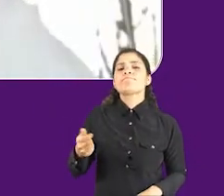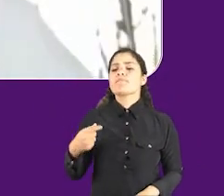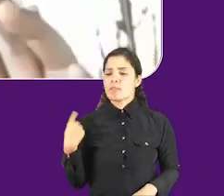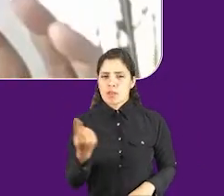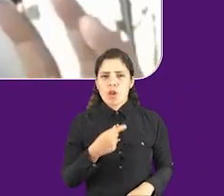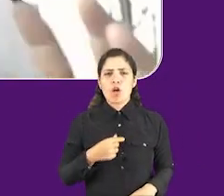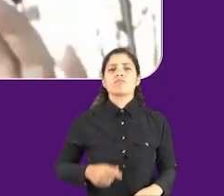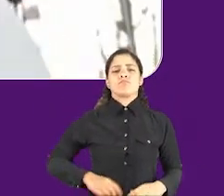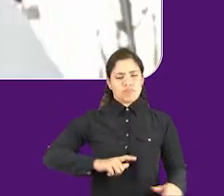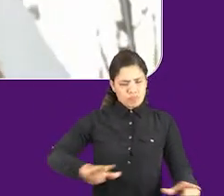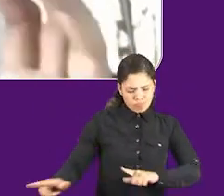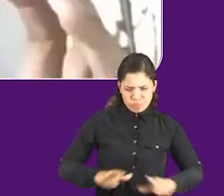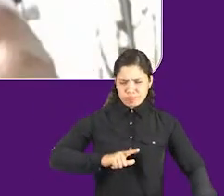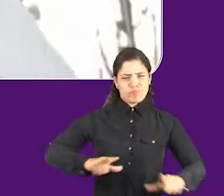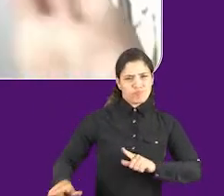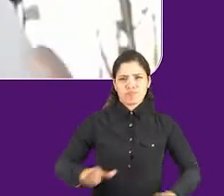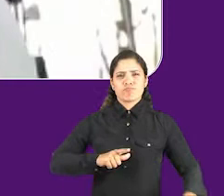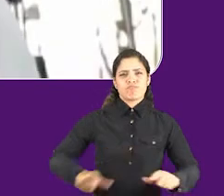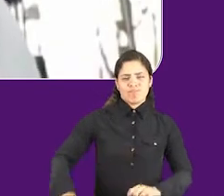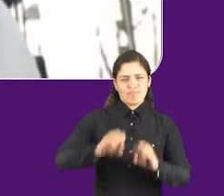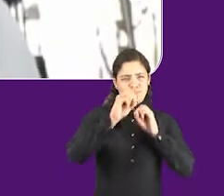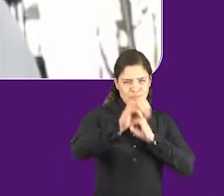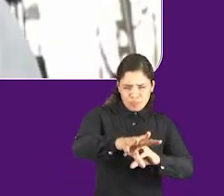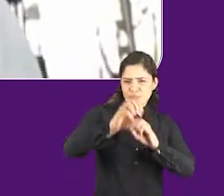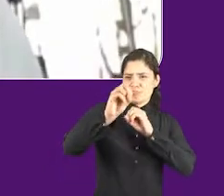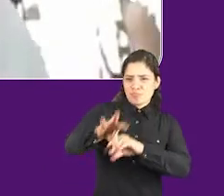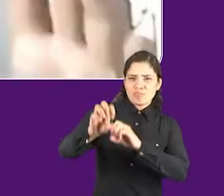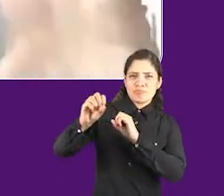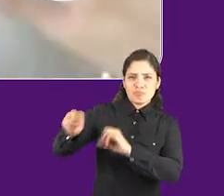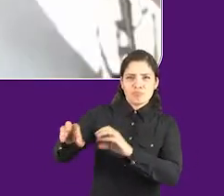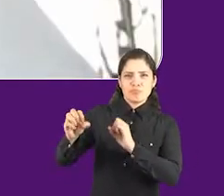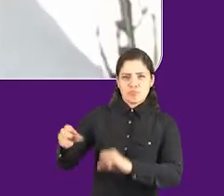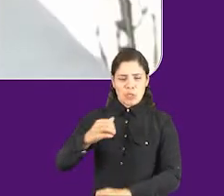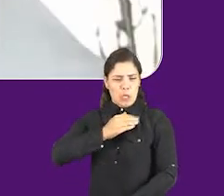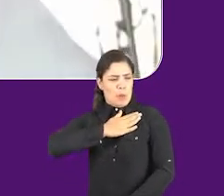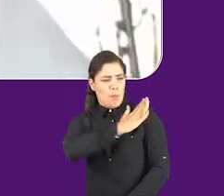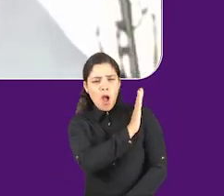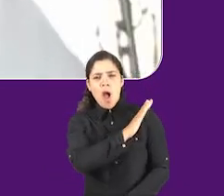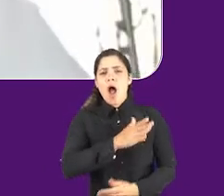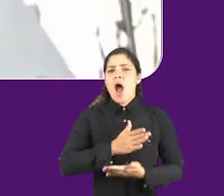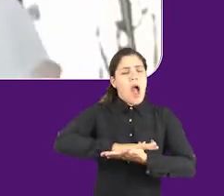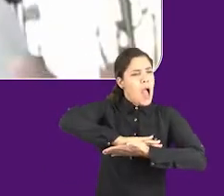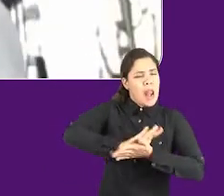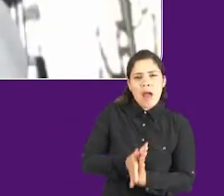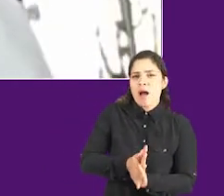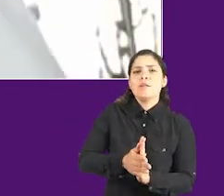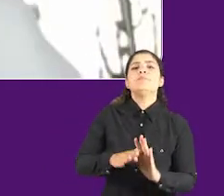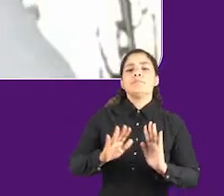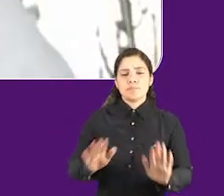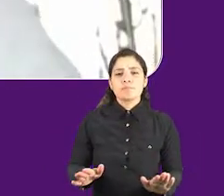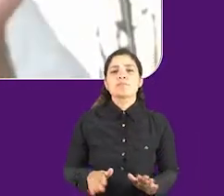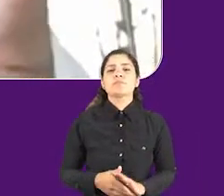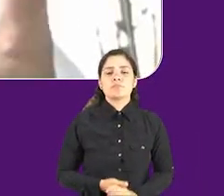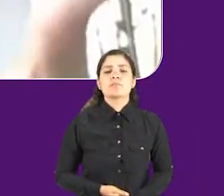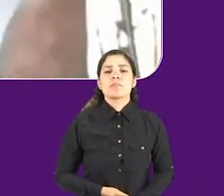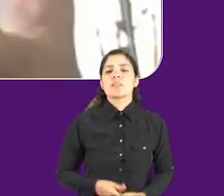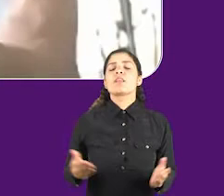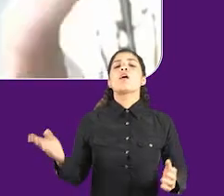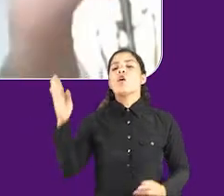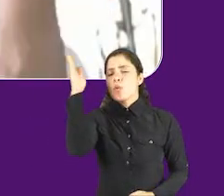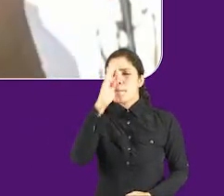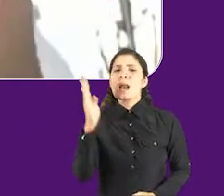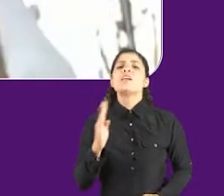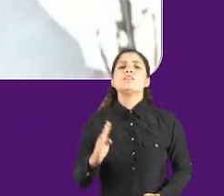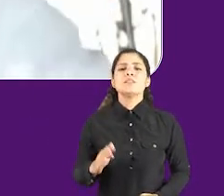Sandra não seja representativa representativa do povo brasileiro todos os seus componentes do Pool e ética